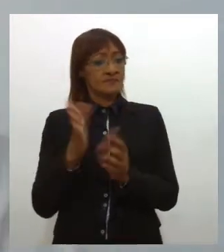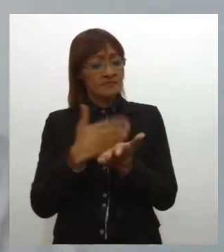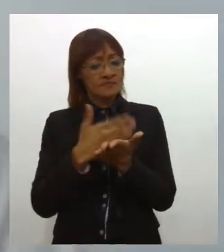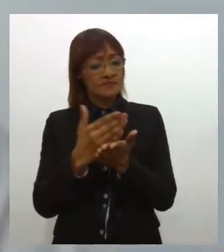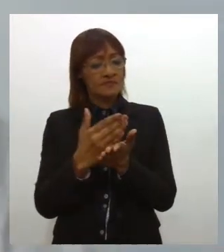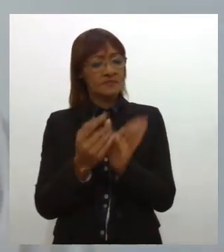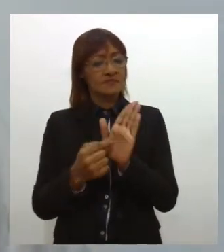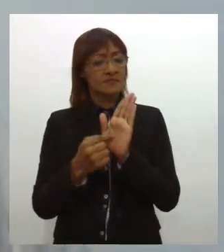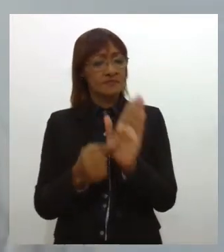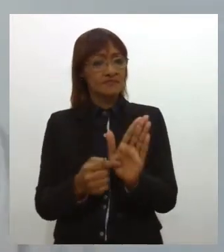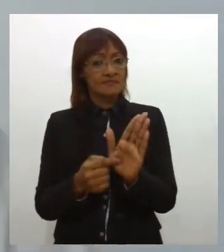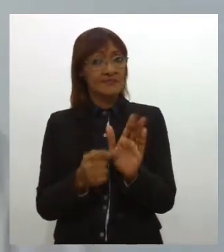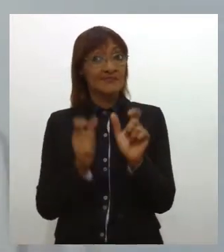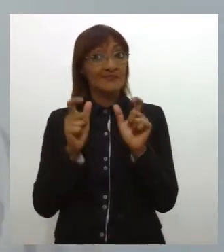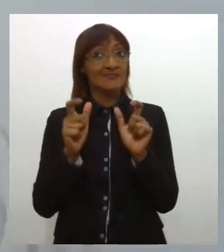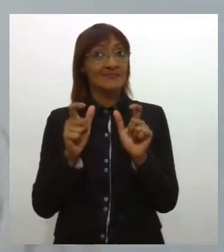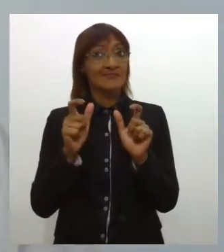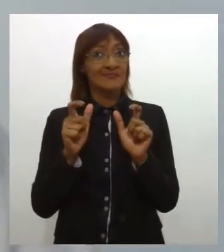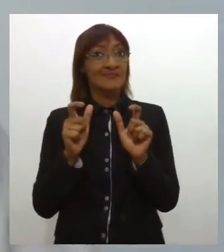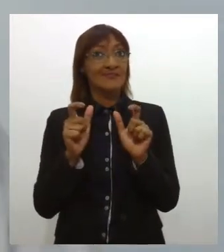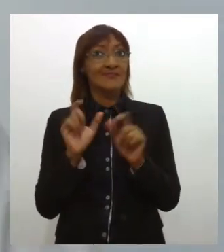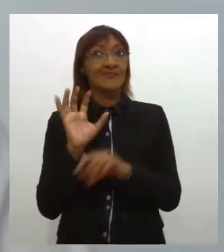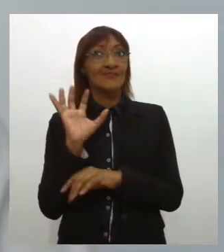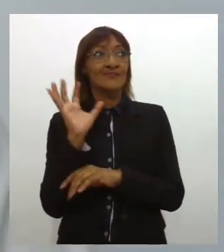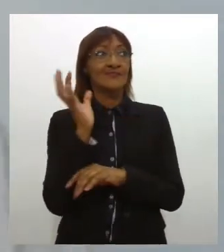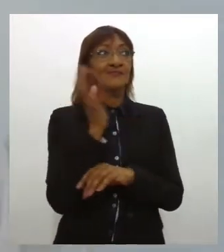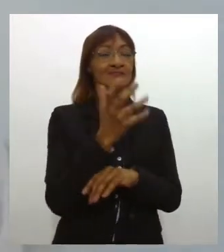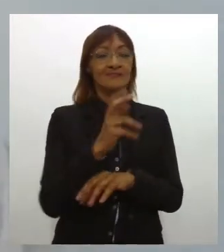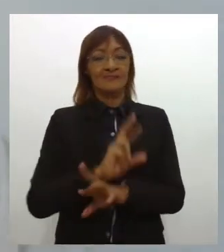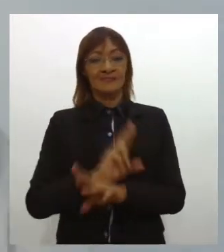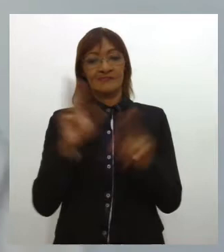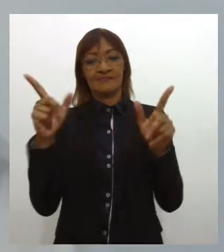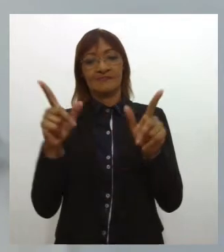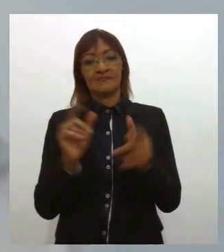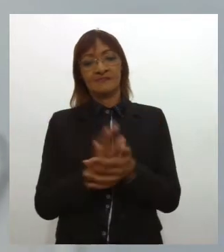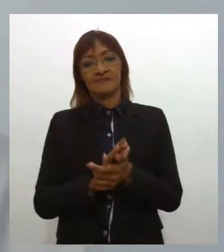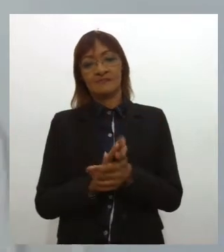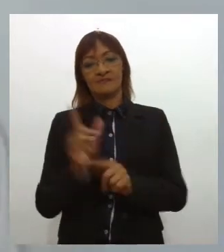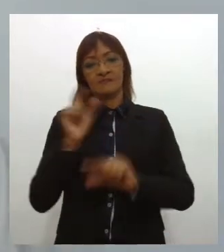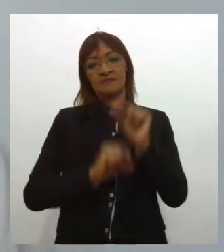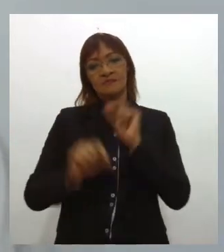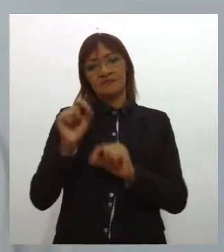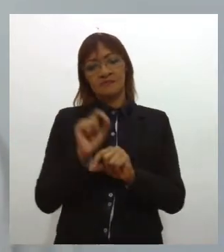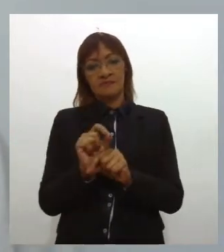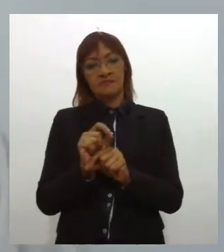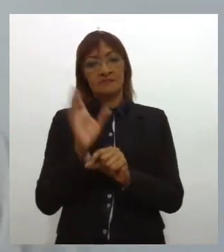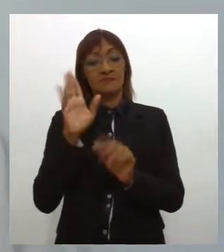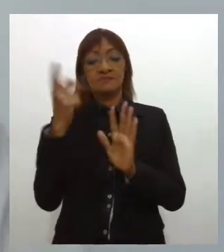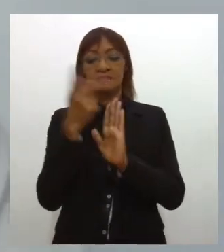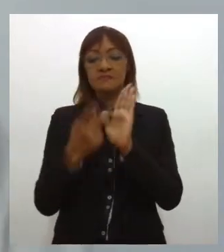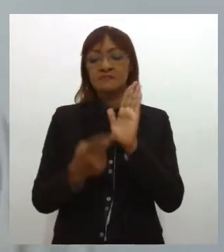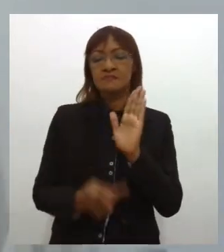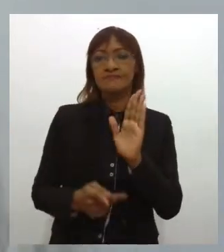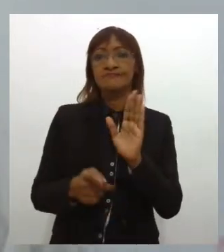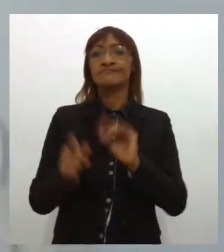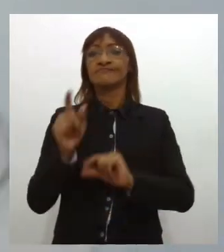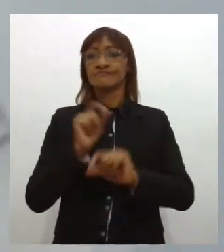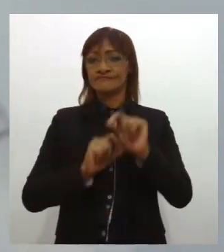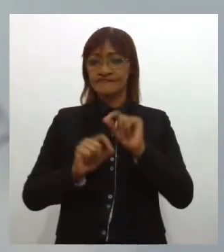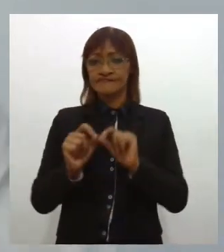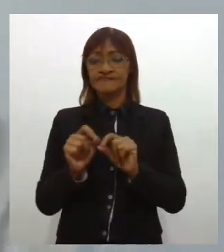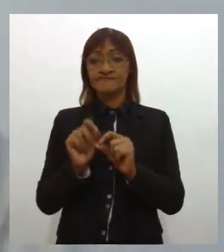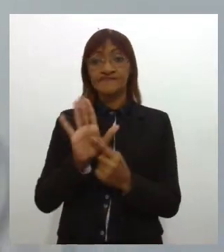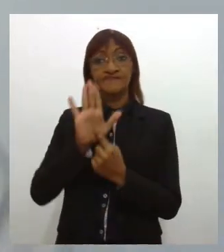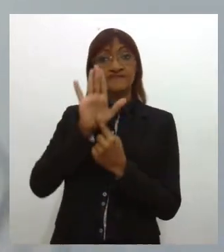novo ambiente. E esse estudo, esse projeto, esse plano, ele traz uma bússola, ele traz um farol